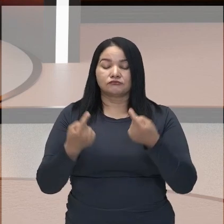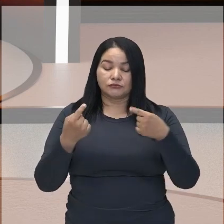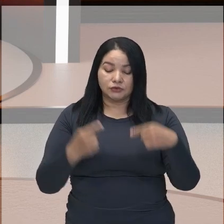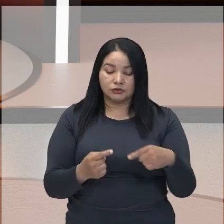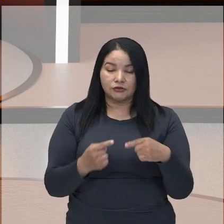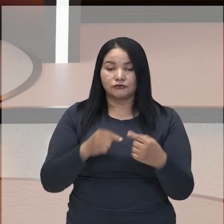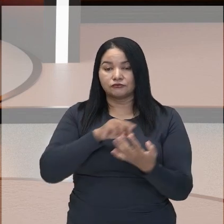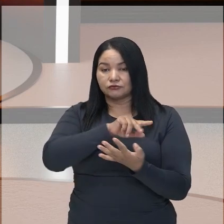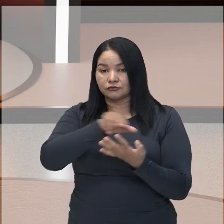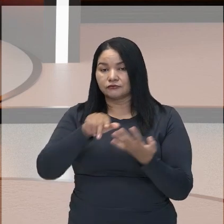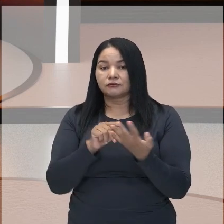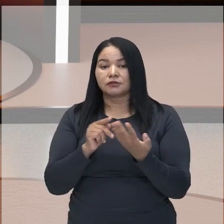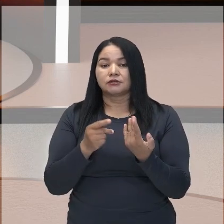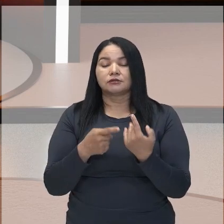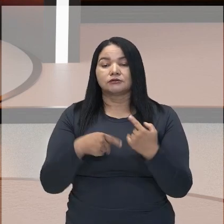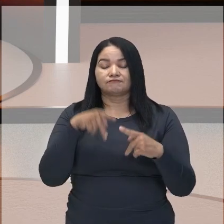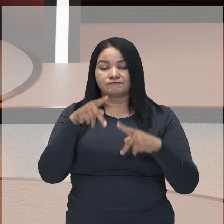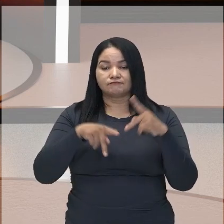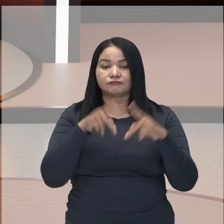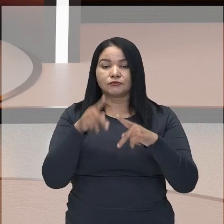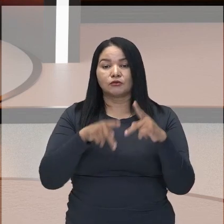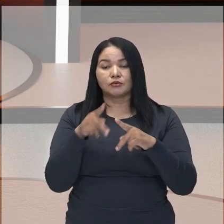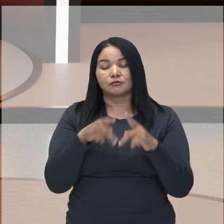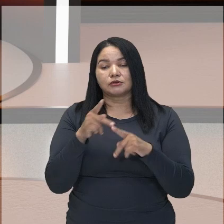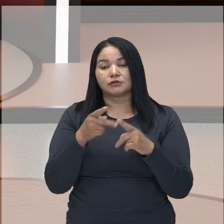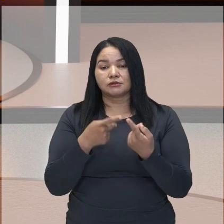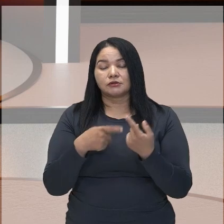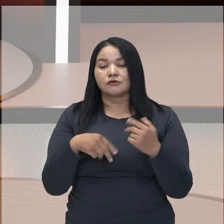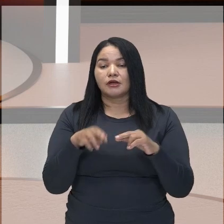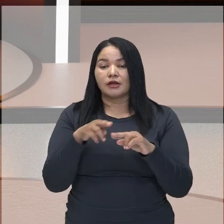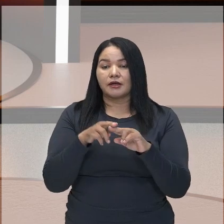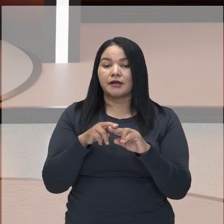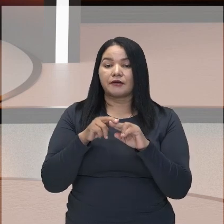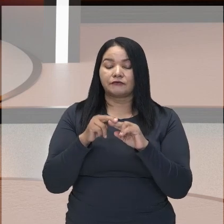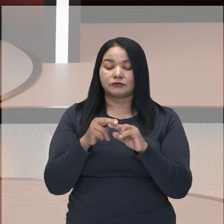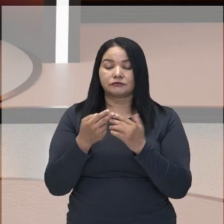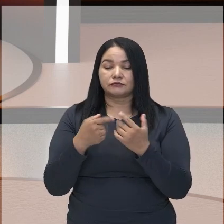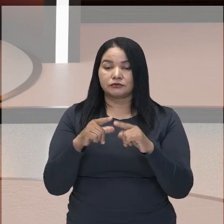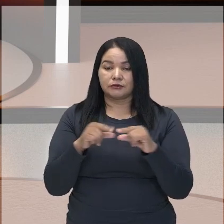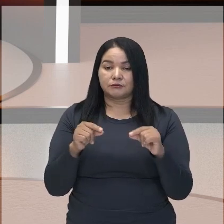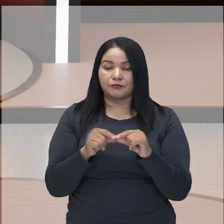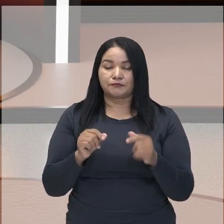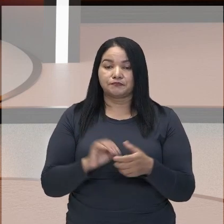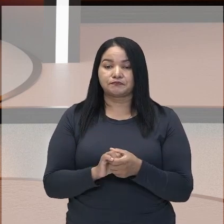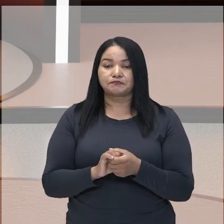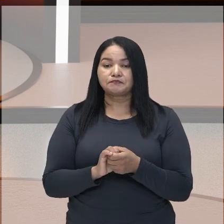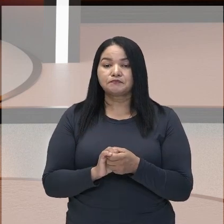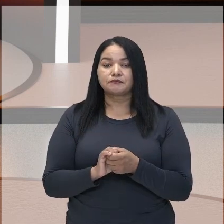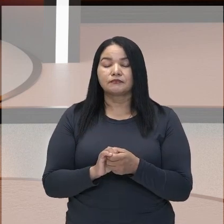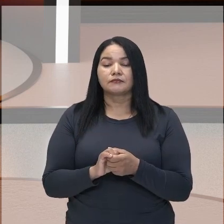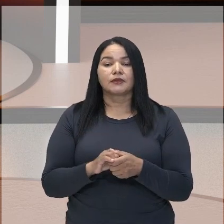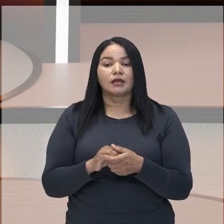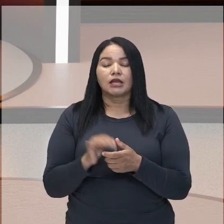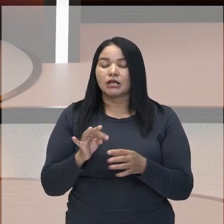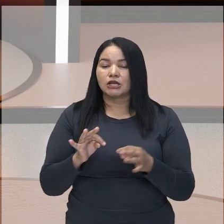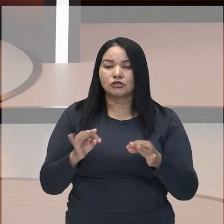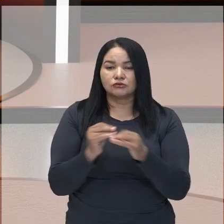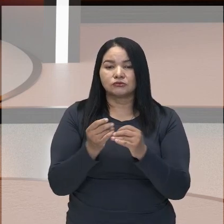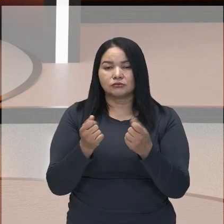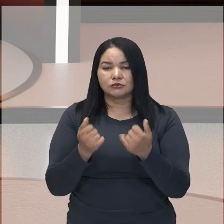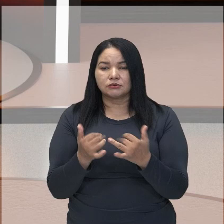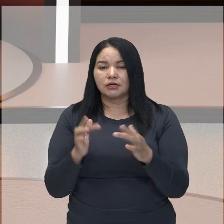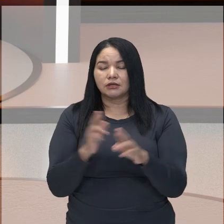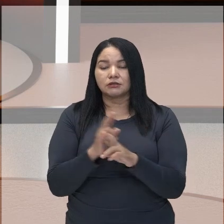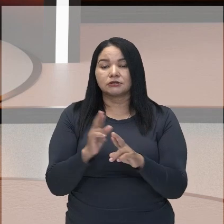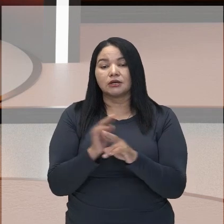desafios demográficos aí no Japão, tá? Então, tudo isso, gente, vai estar relacionado